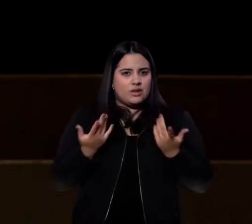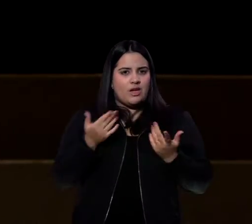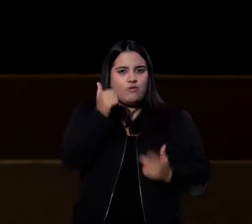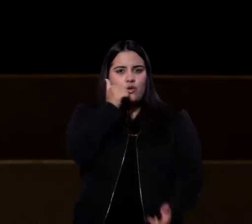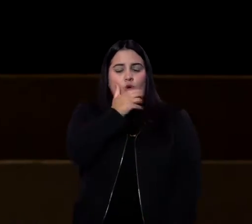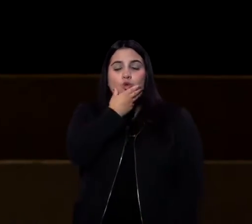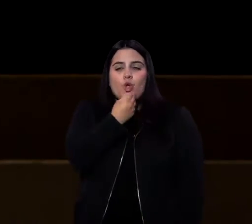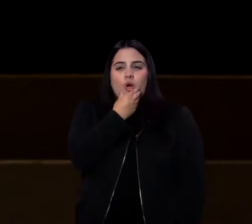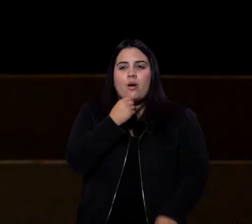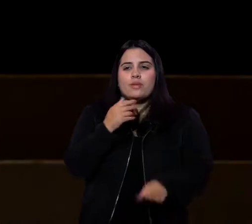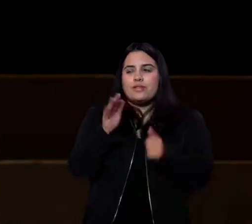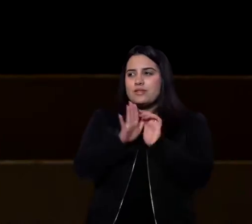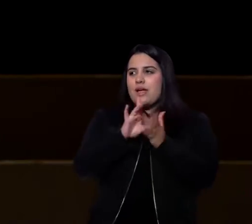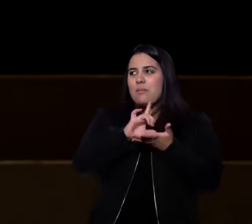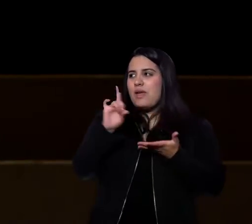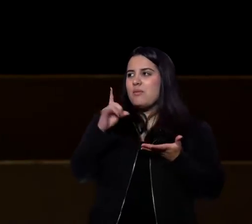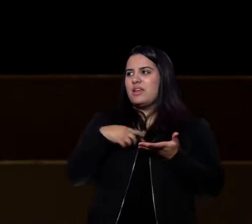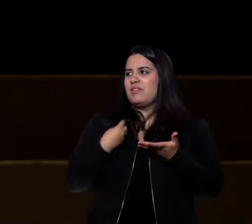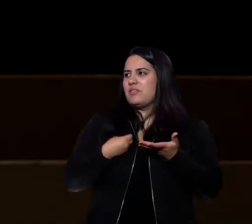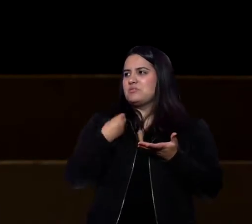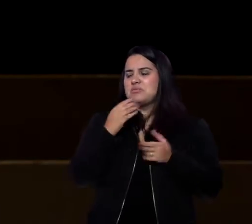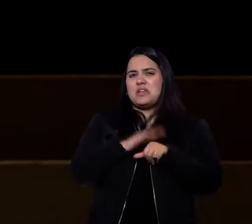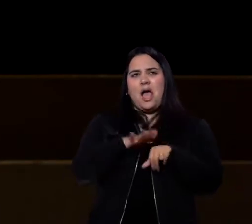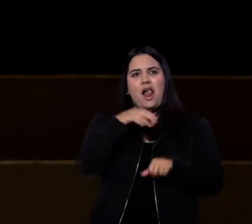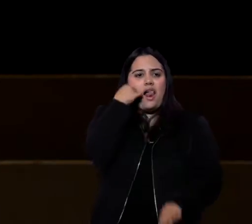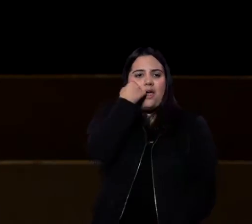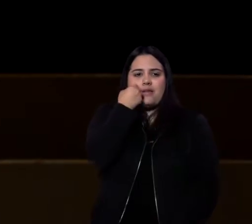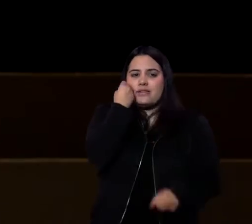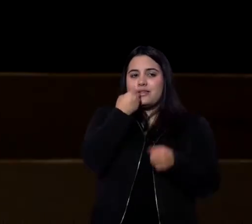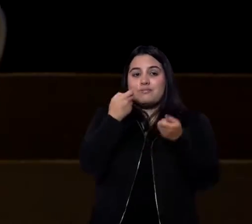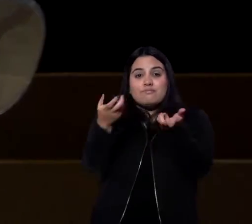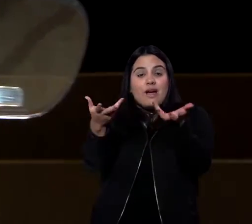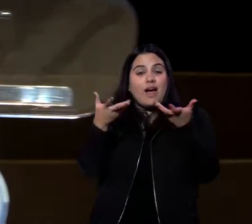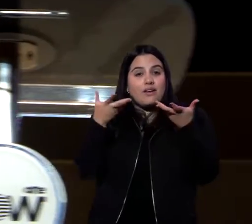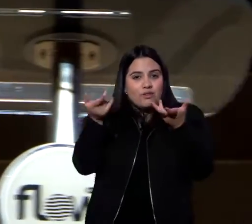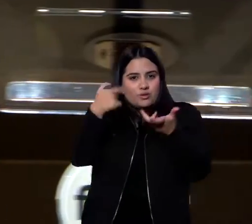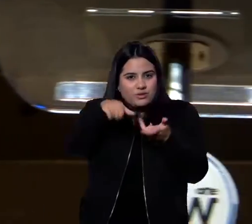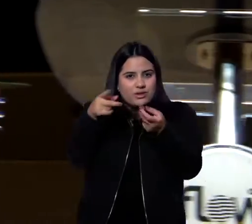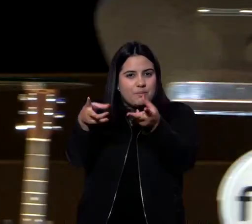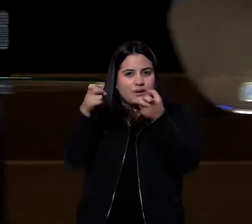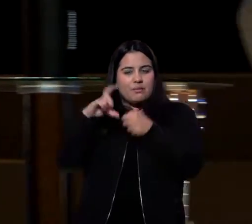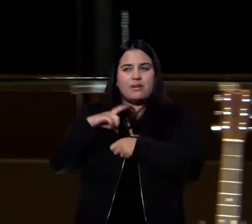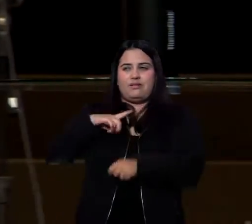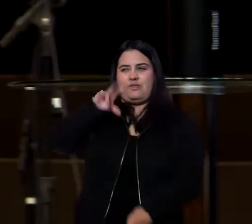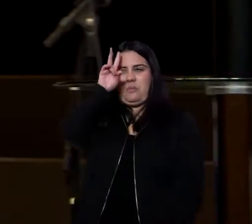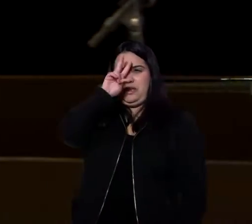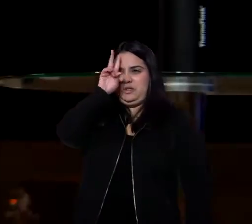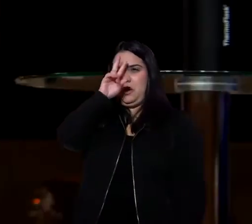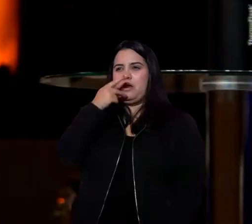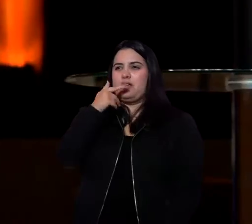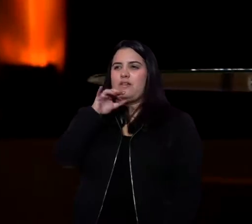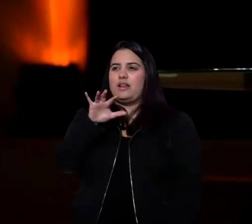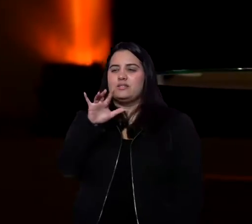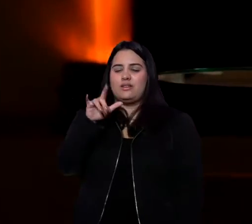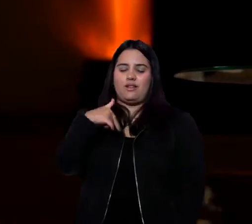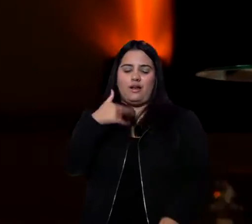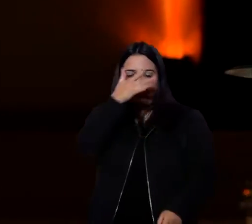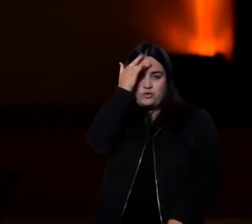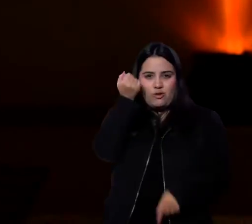Bíblia que viveu umas coisas mais loucas, assim. Quando você vê, tem uma história que ele fala lá com o ajudante